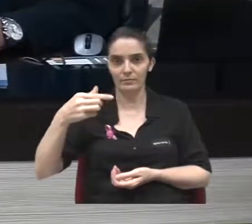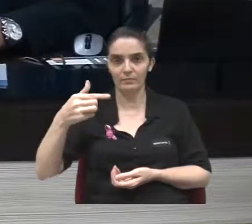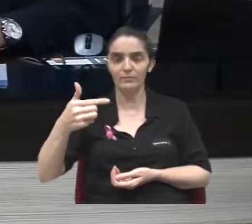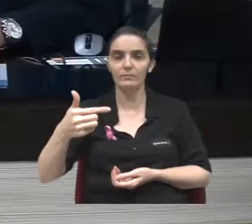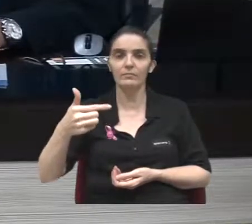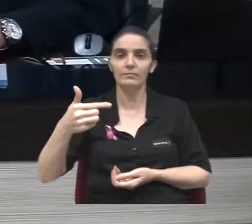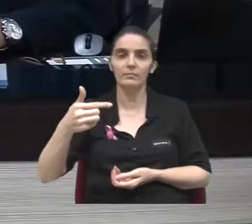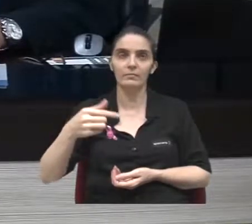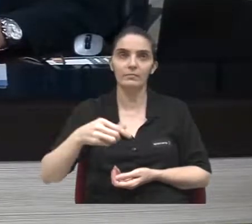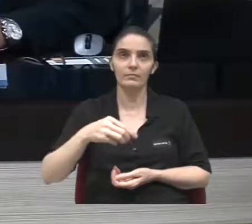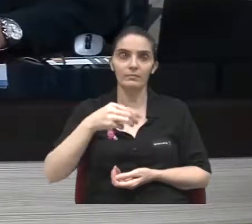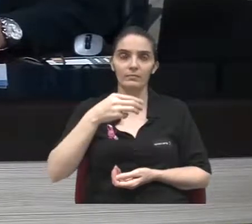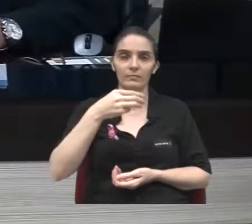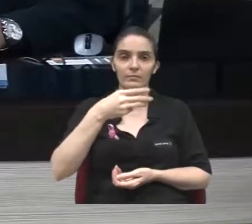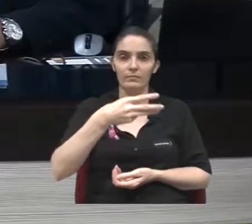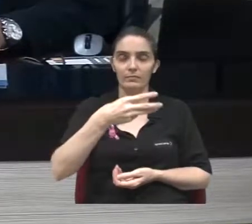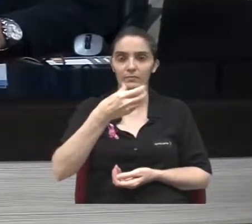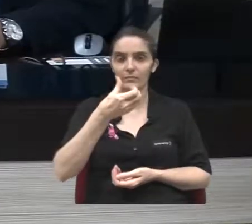3632/19.